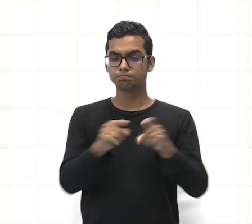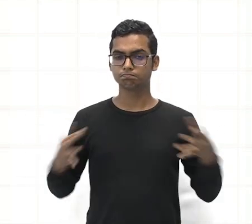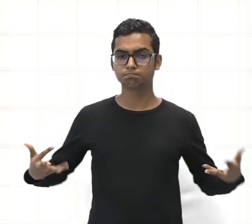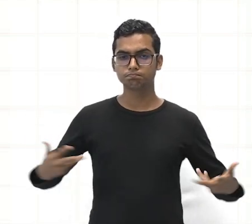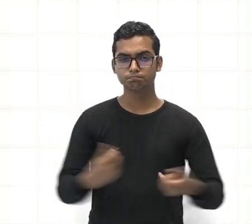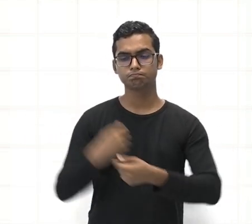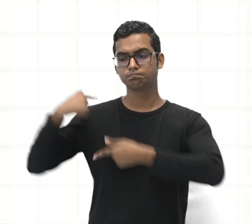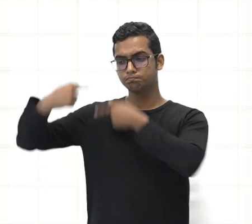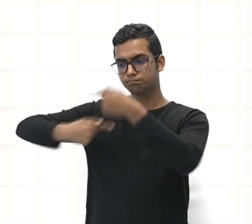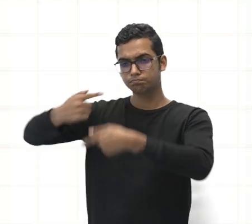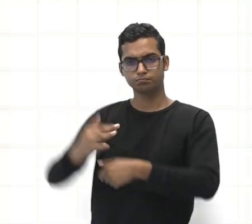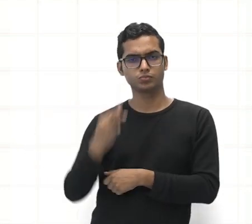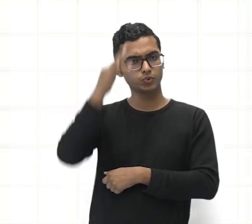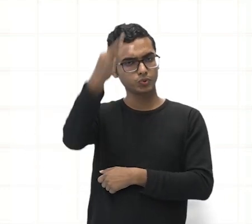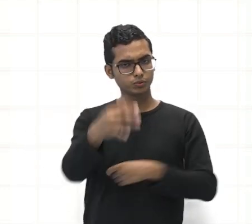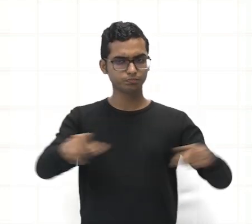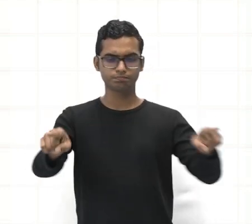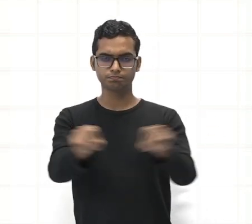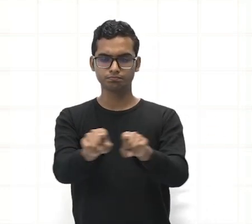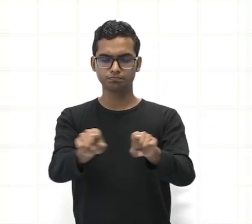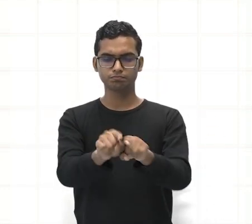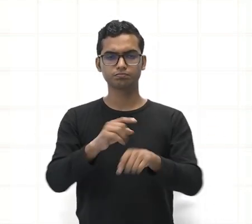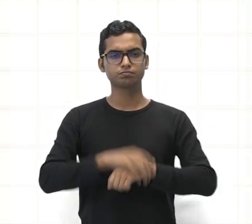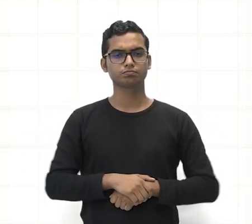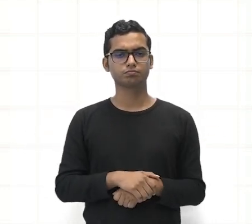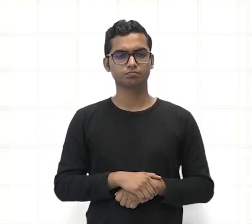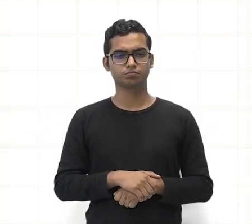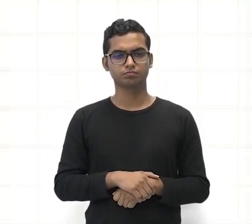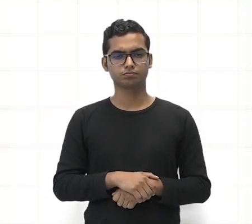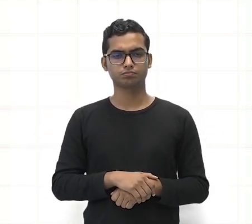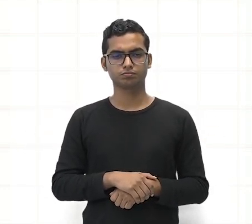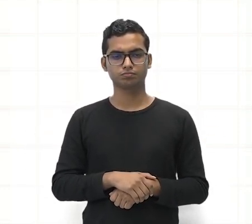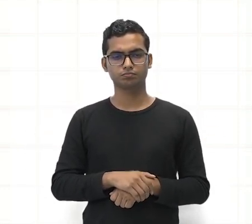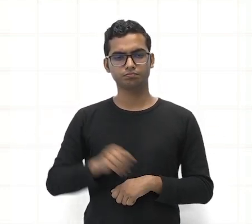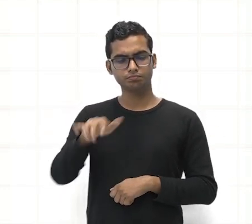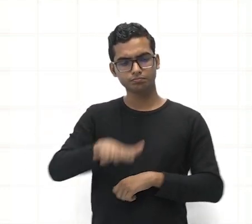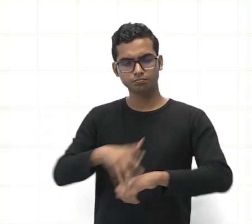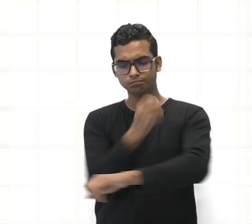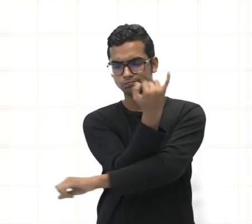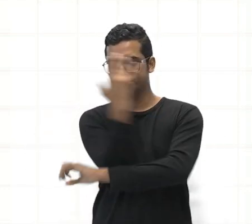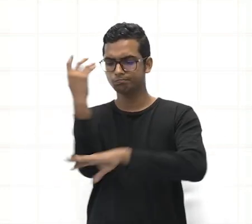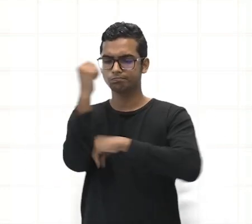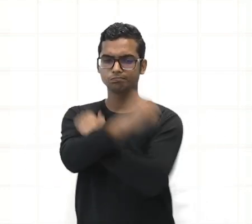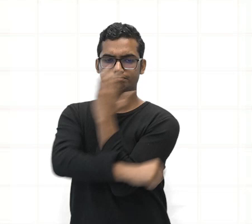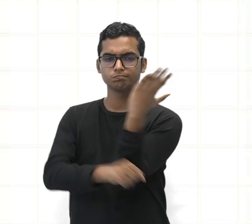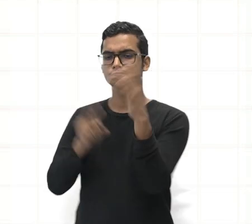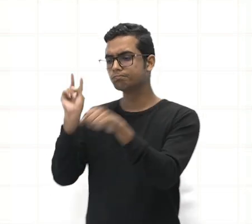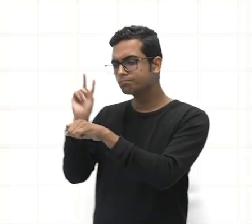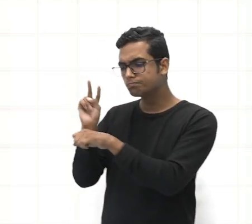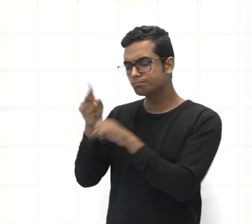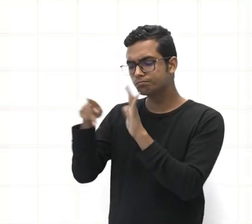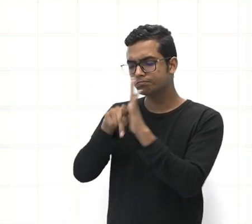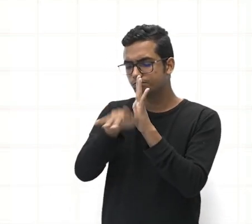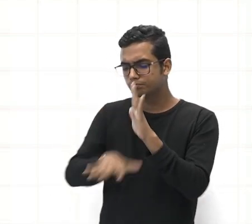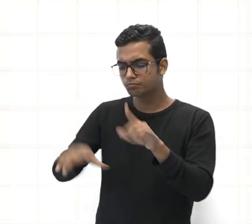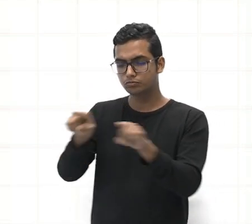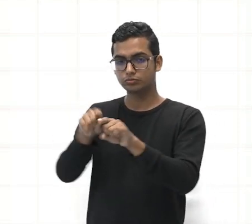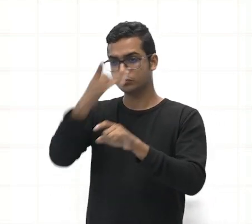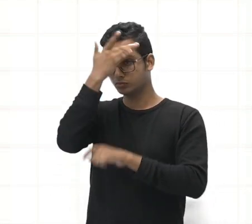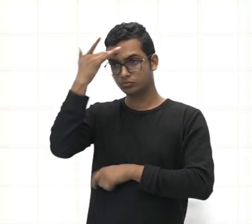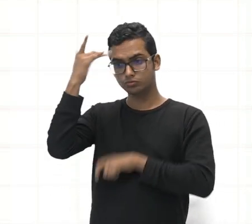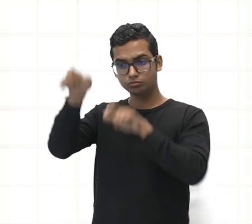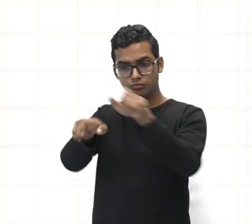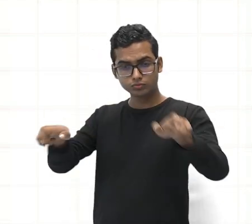das gerações futuras. Do lado ambiental, é porque ela vai englobar a conservação do meio ambiente, os cidadãos